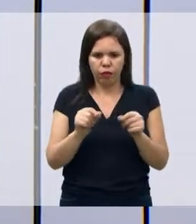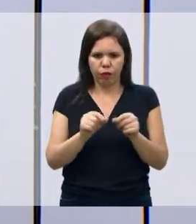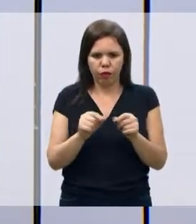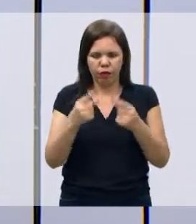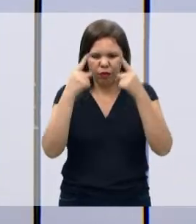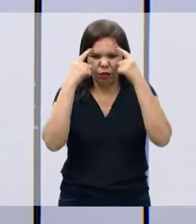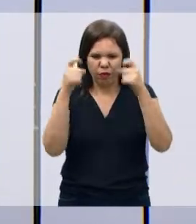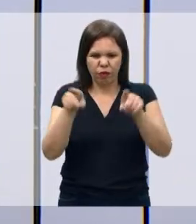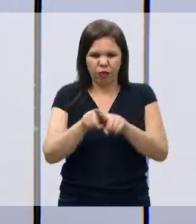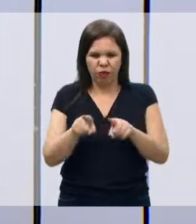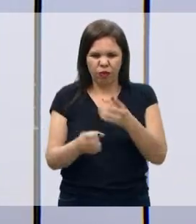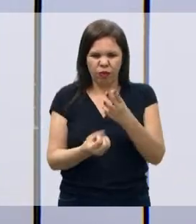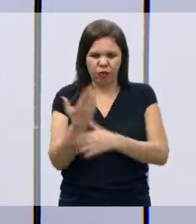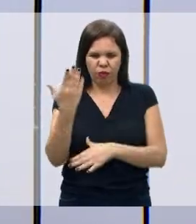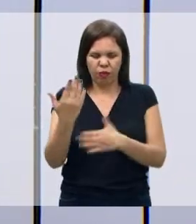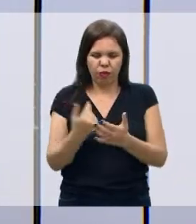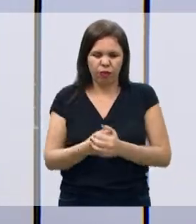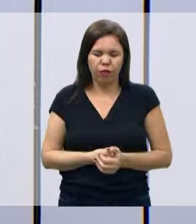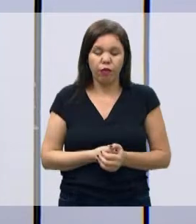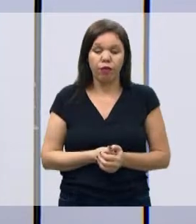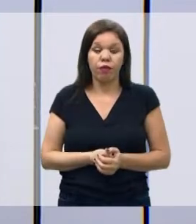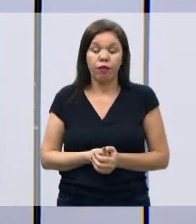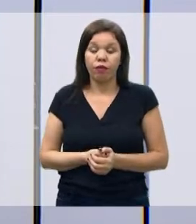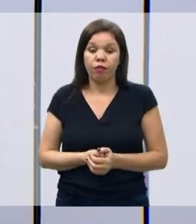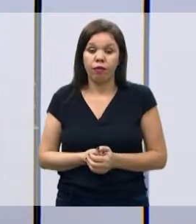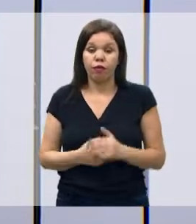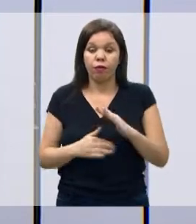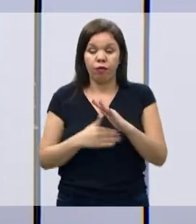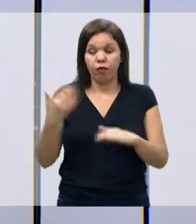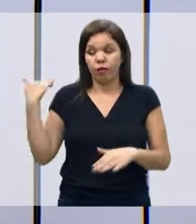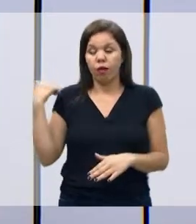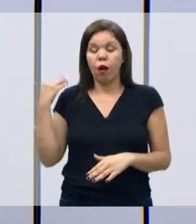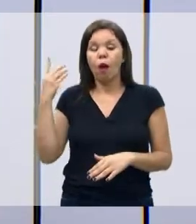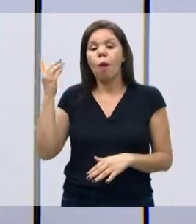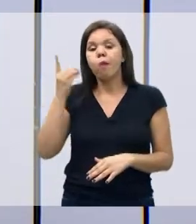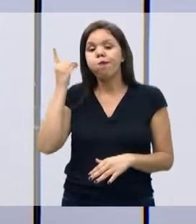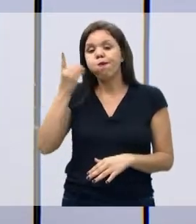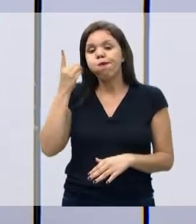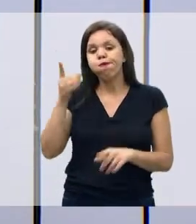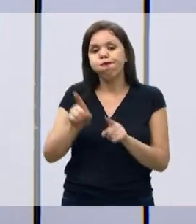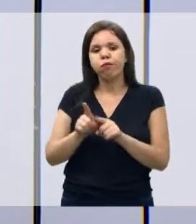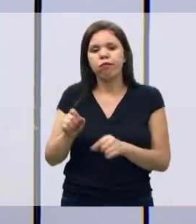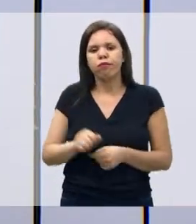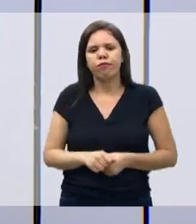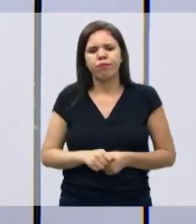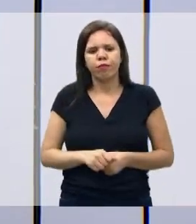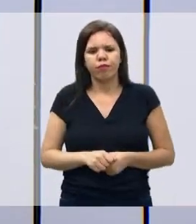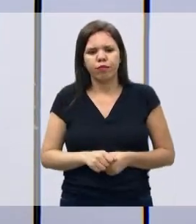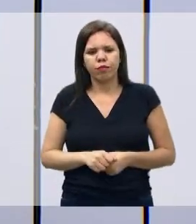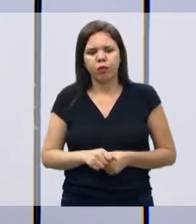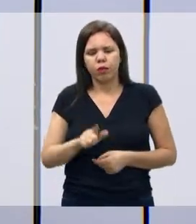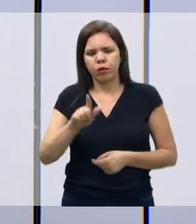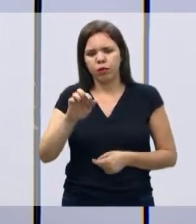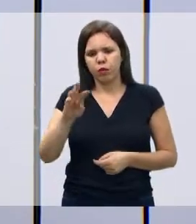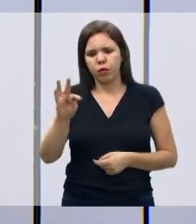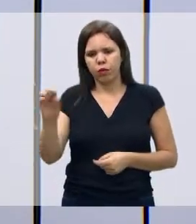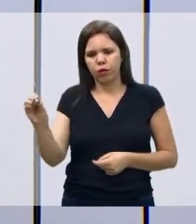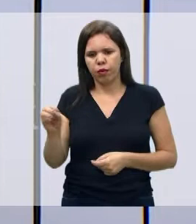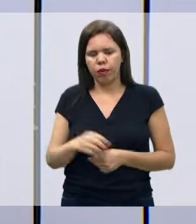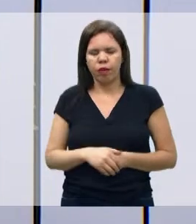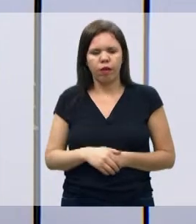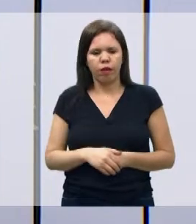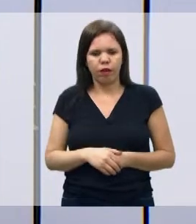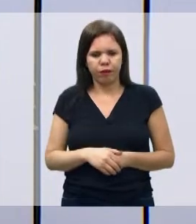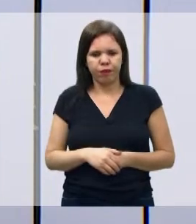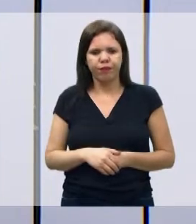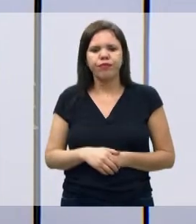da violência que eu falei na Câmara dos Deputados, do deputado Gilberto Nascimento, ele